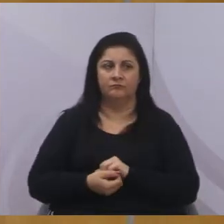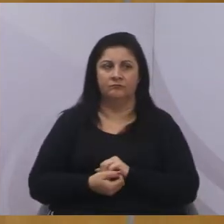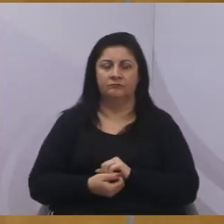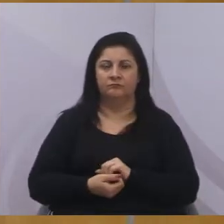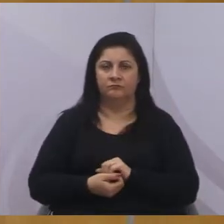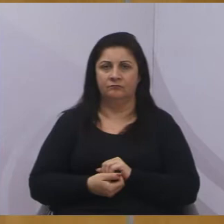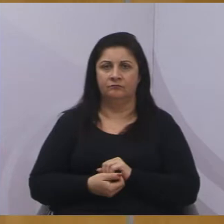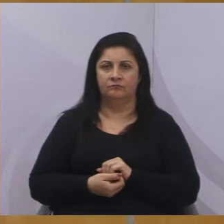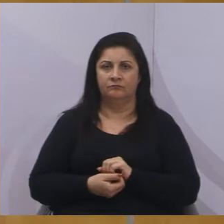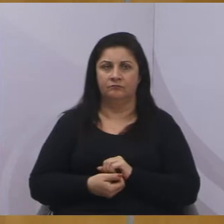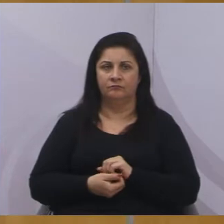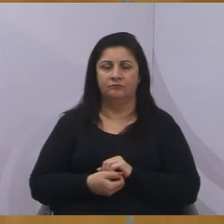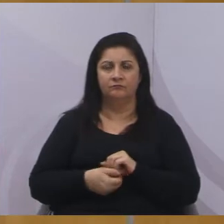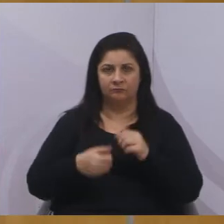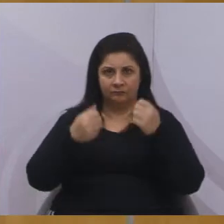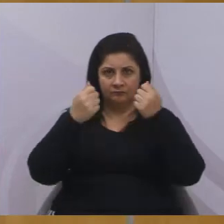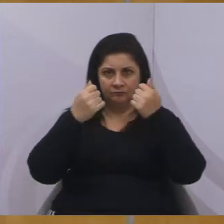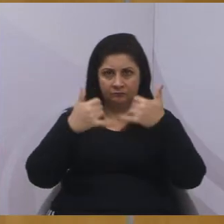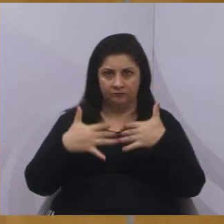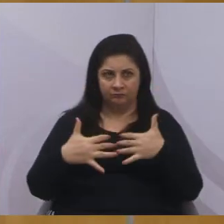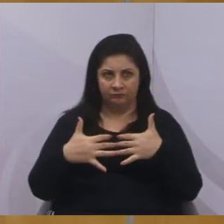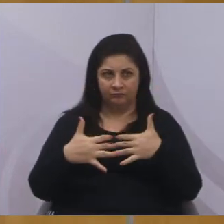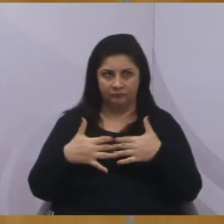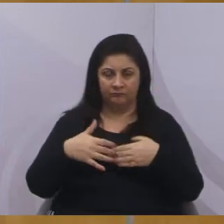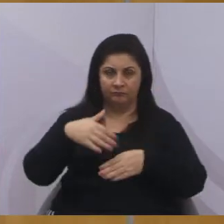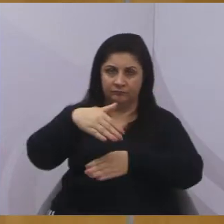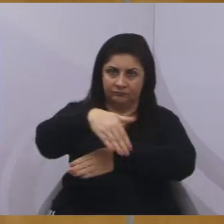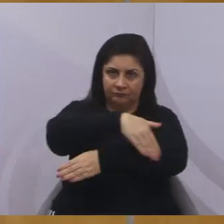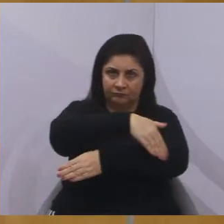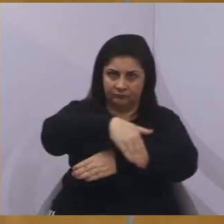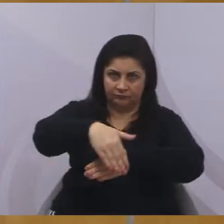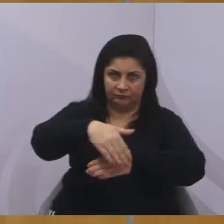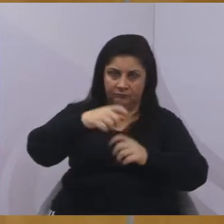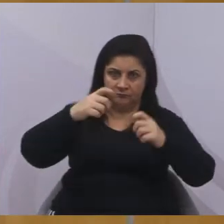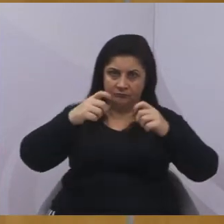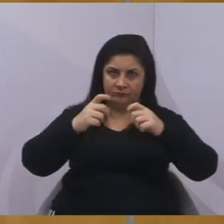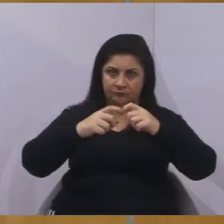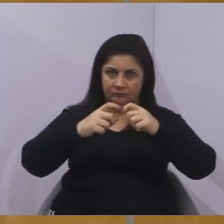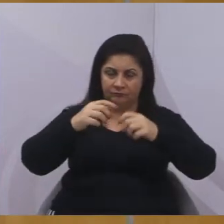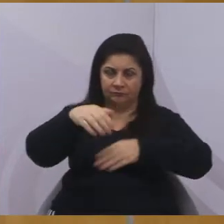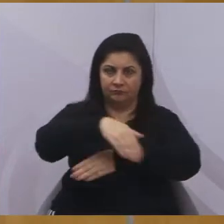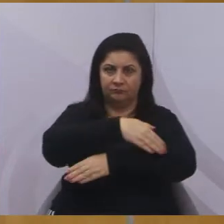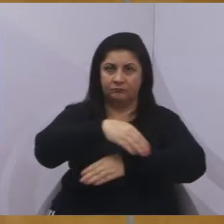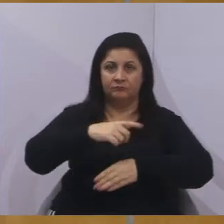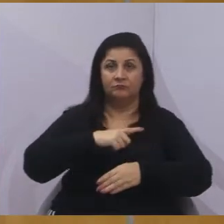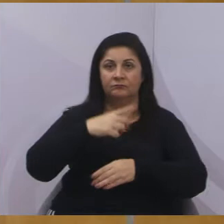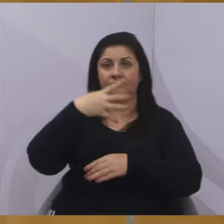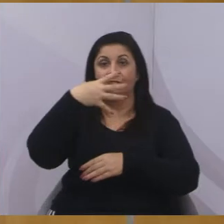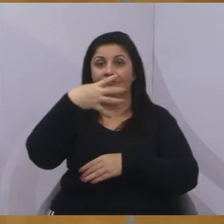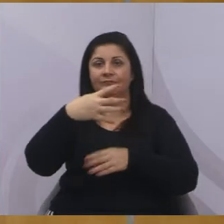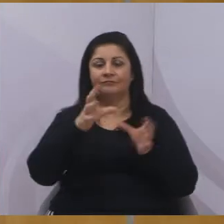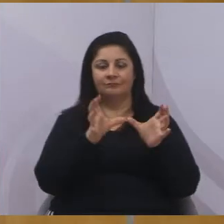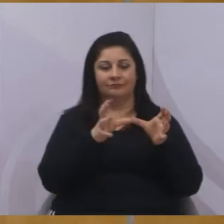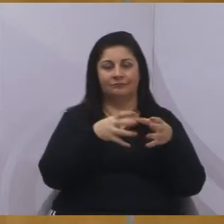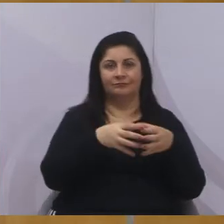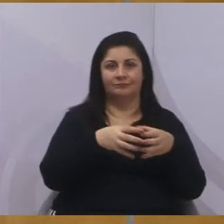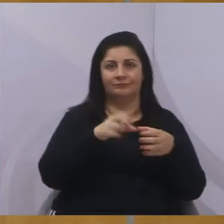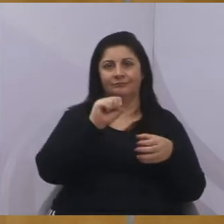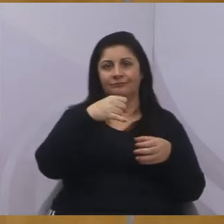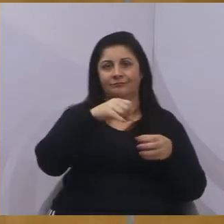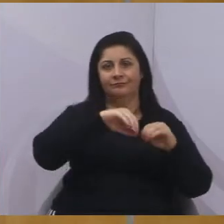para destacar, o consultório na rua tem 4 profissionais na equipe, então deslocar 2